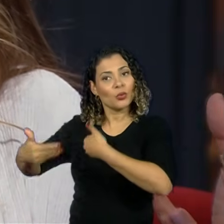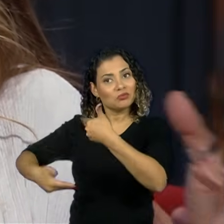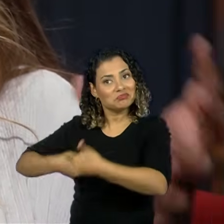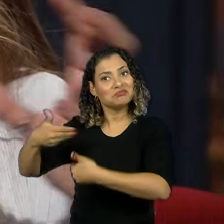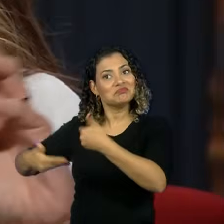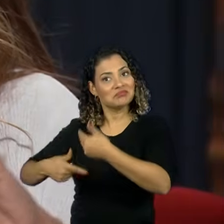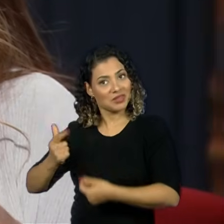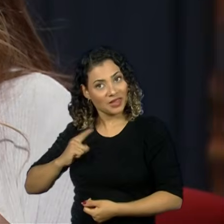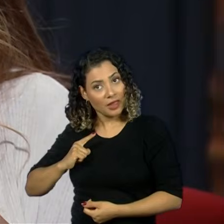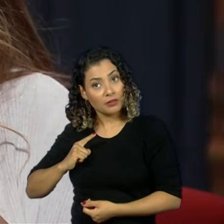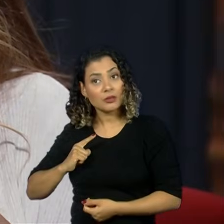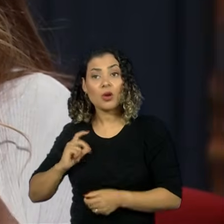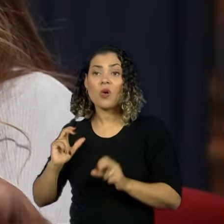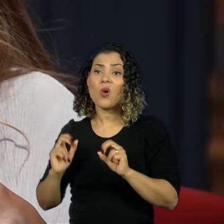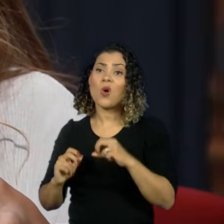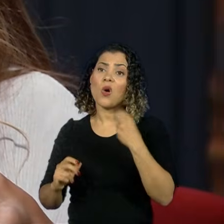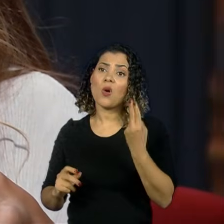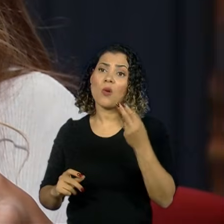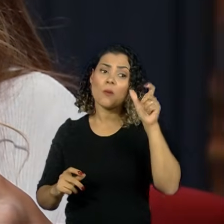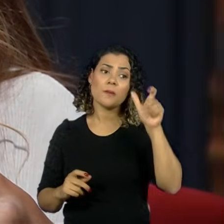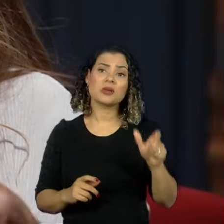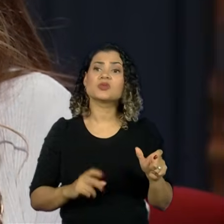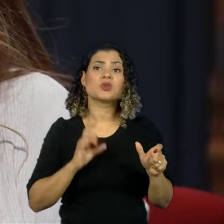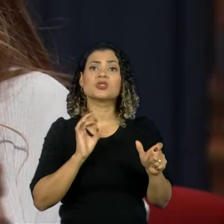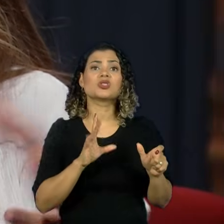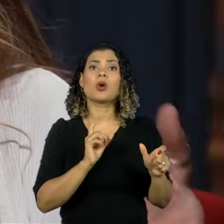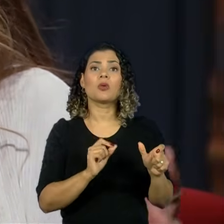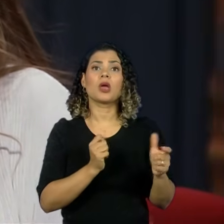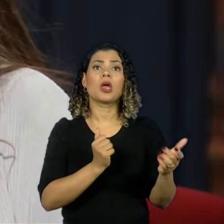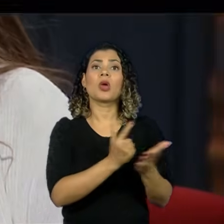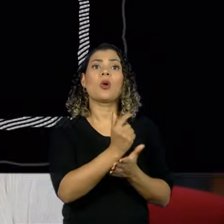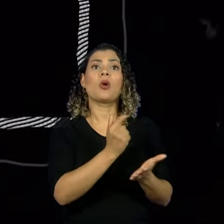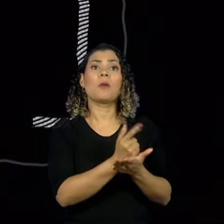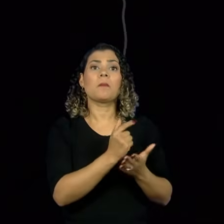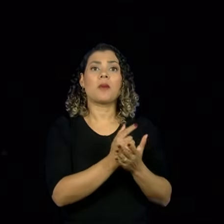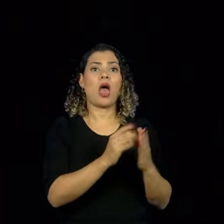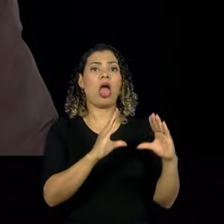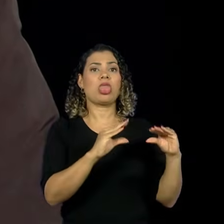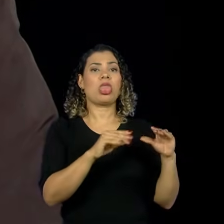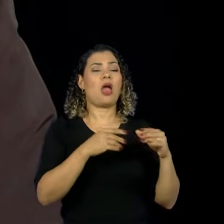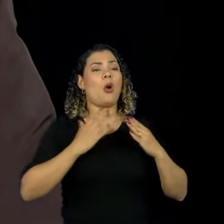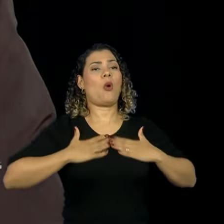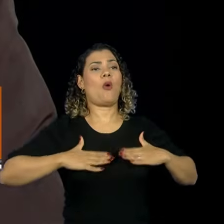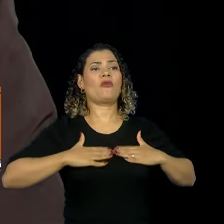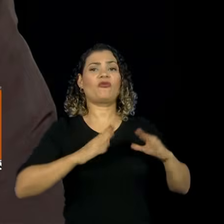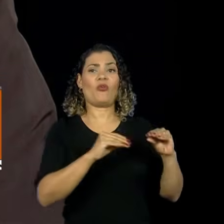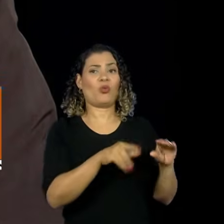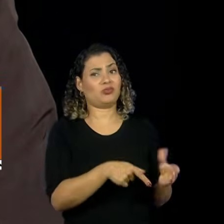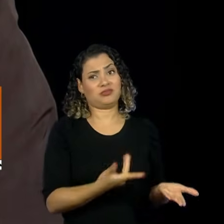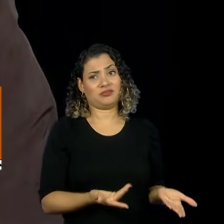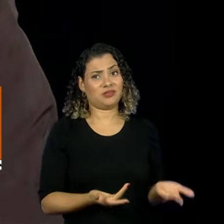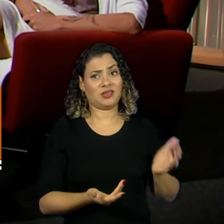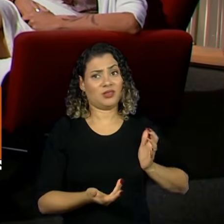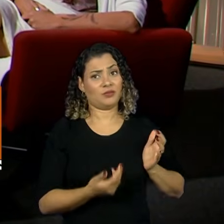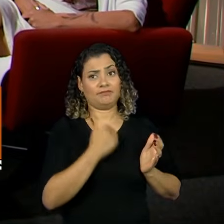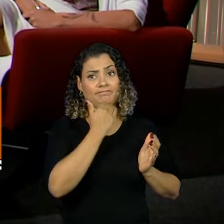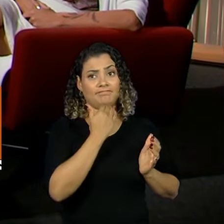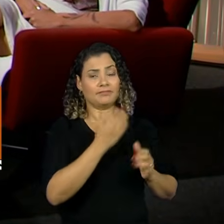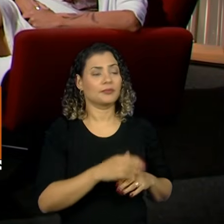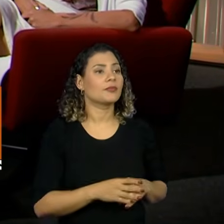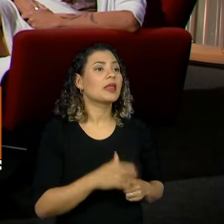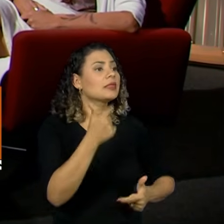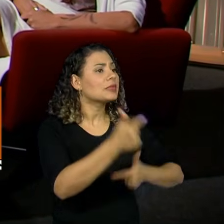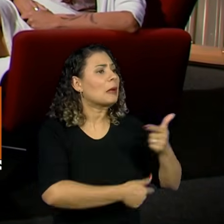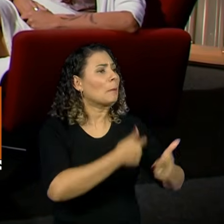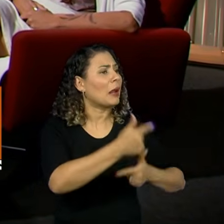cuidado e pode ser péssimo para uma pessoa que só tem acesso a comprar o colchão da NASA. Matheus Marques, trabalhar todos os dias cara a cara